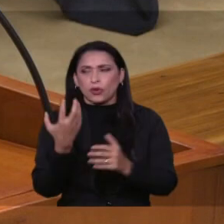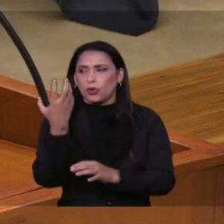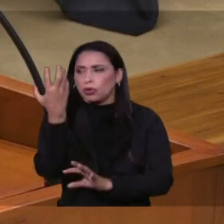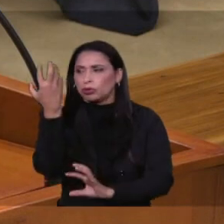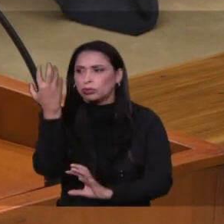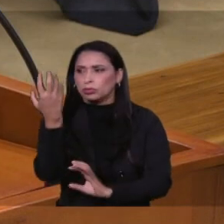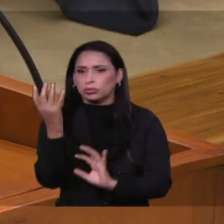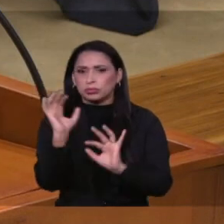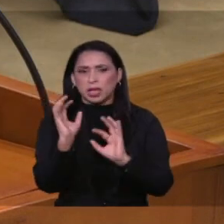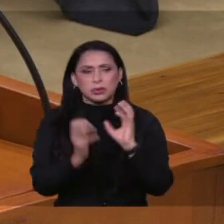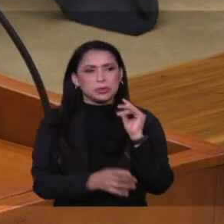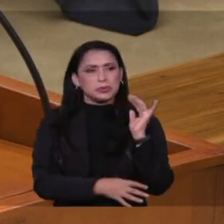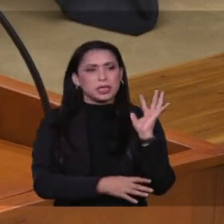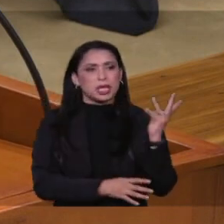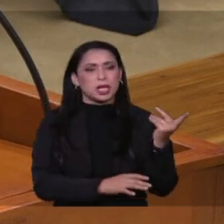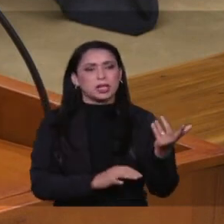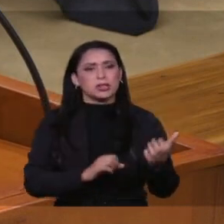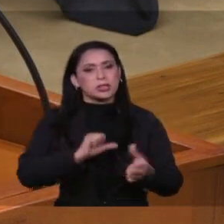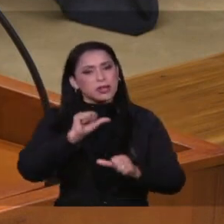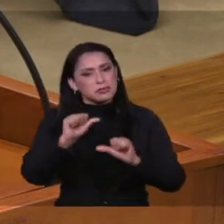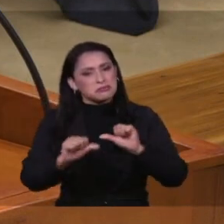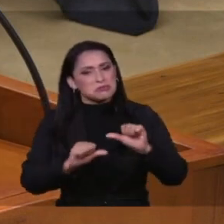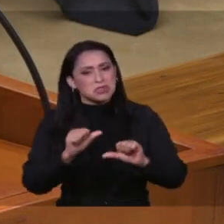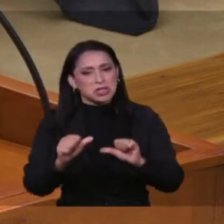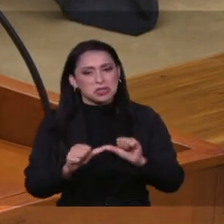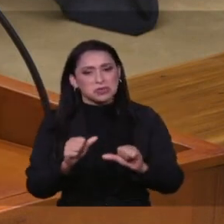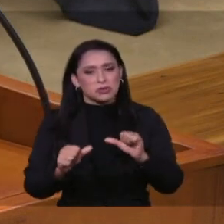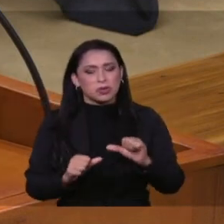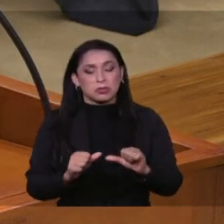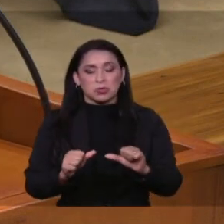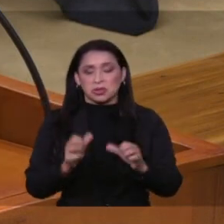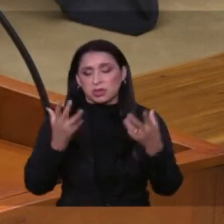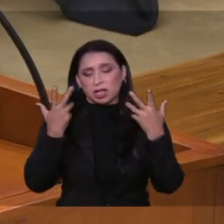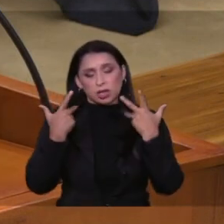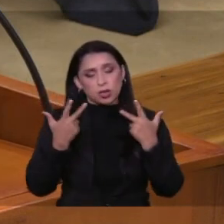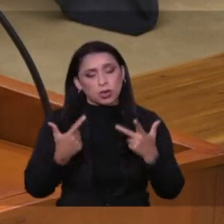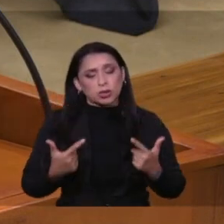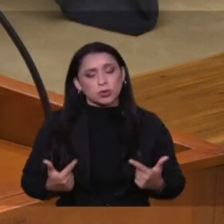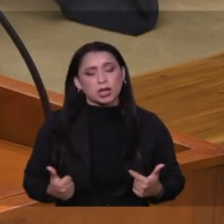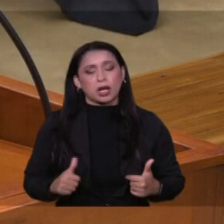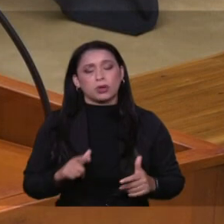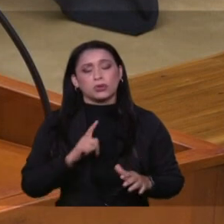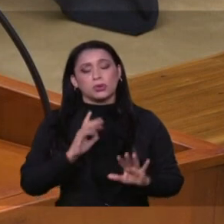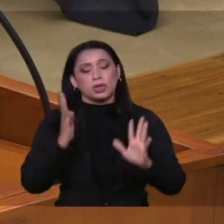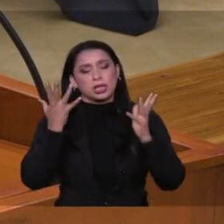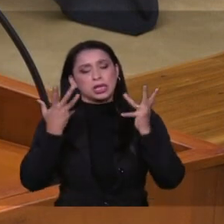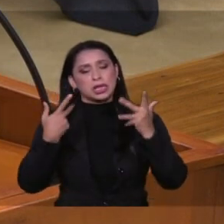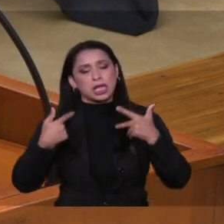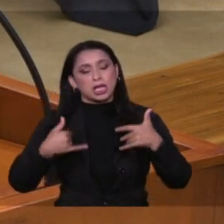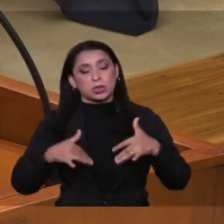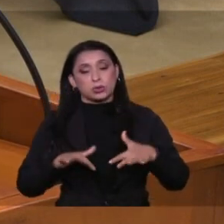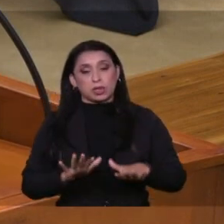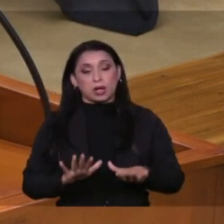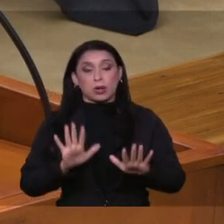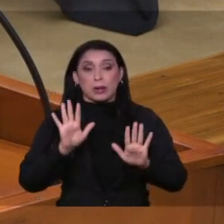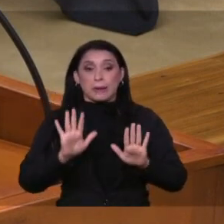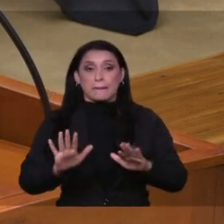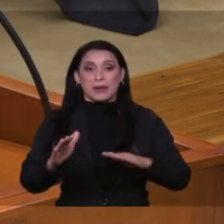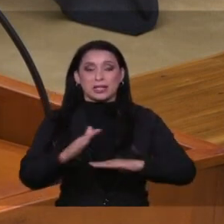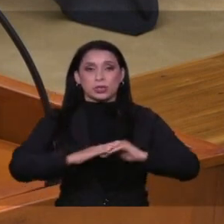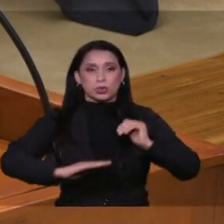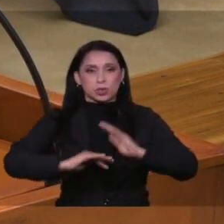certa forma, se regulando. Mas isso contrariava já à época as falas, os estudos de especialistas, tal